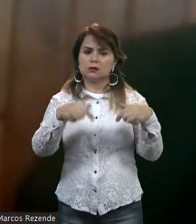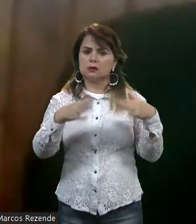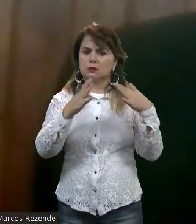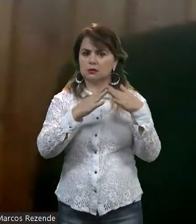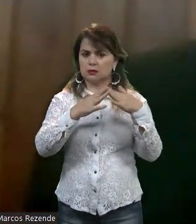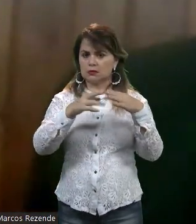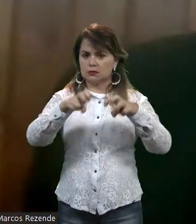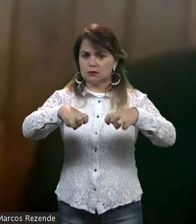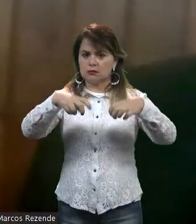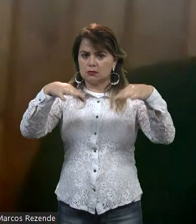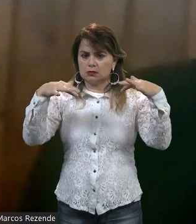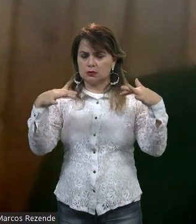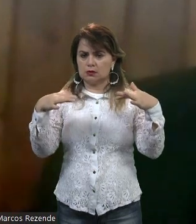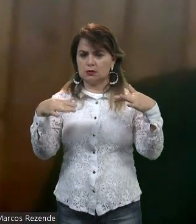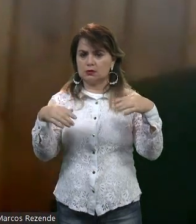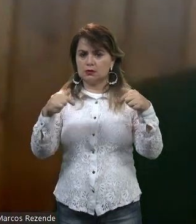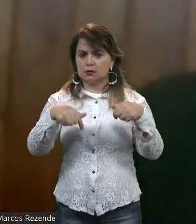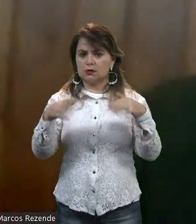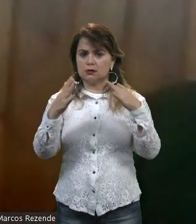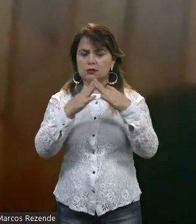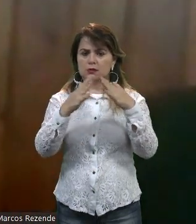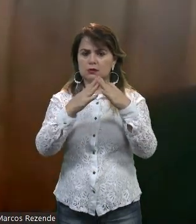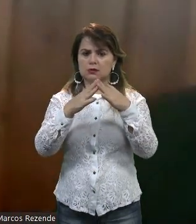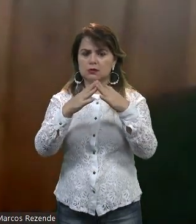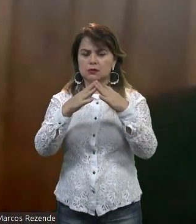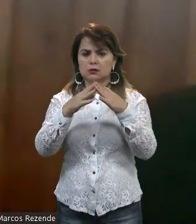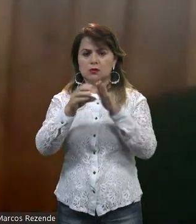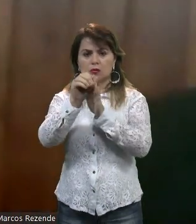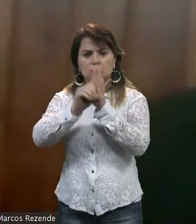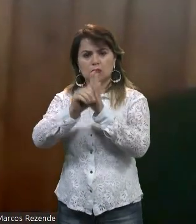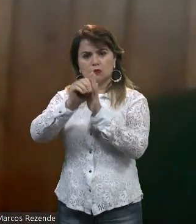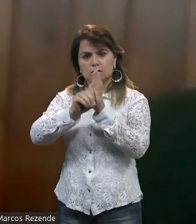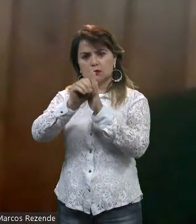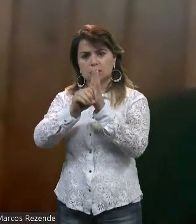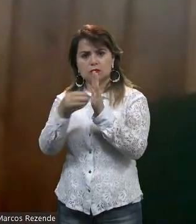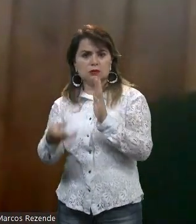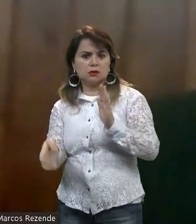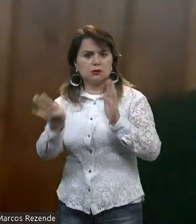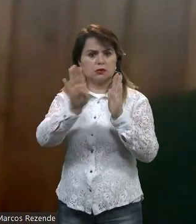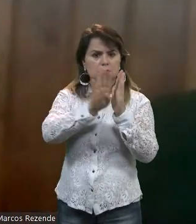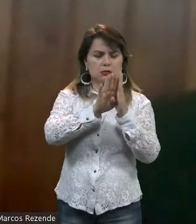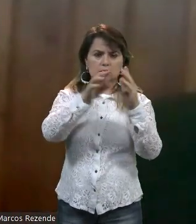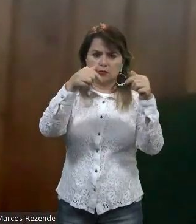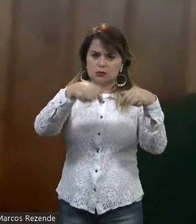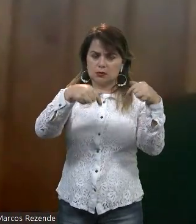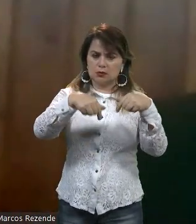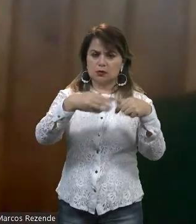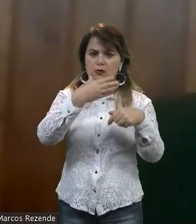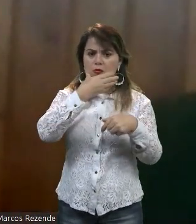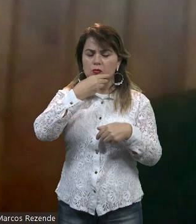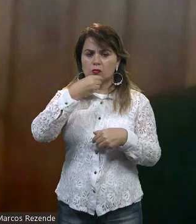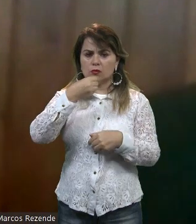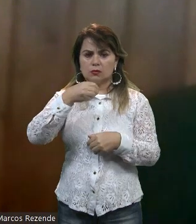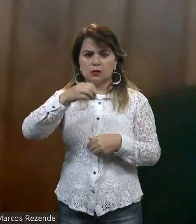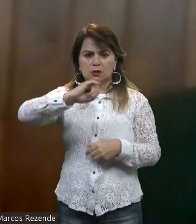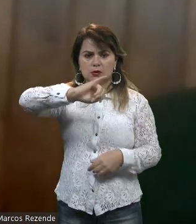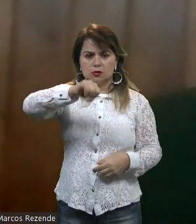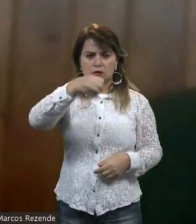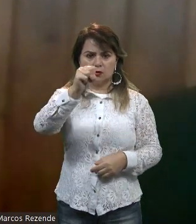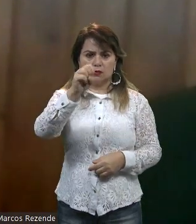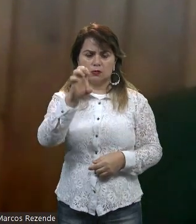informo o plenário que a casa recebeu um ofício do promotor Dr. José Alfredo de Araújo Santana,